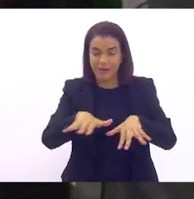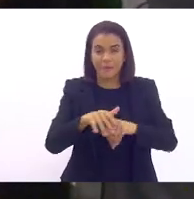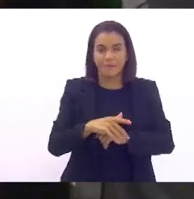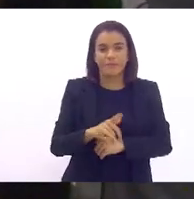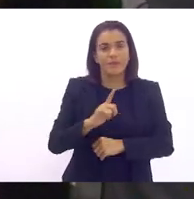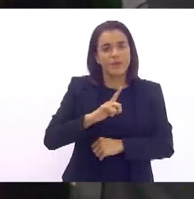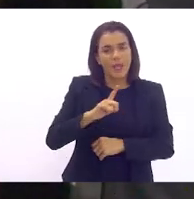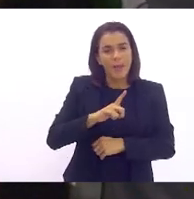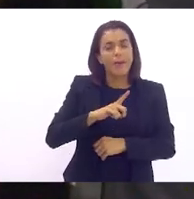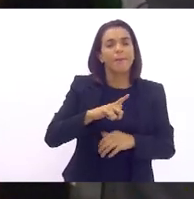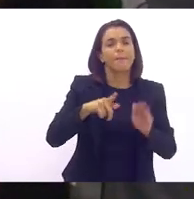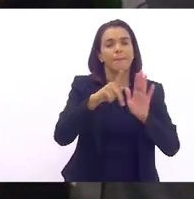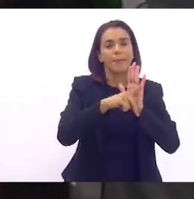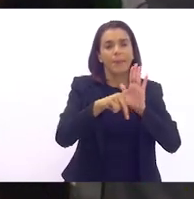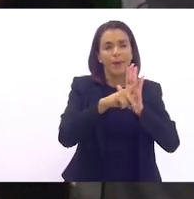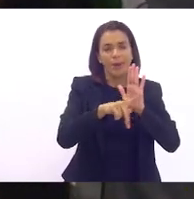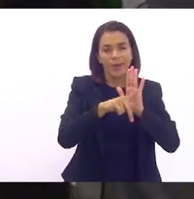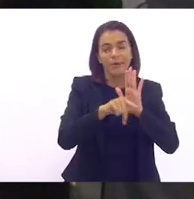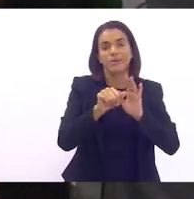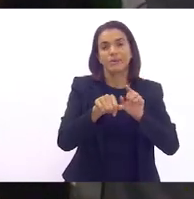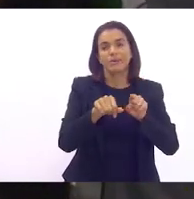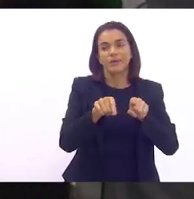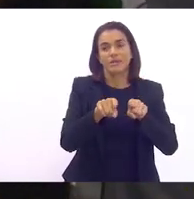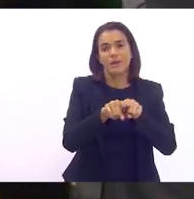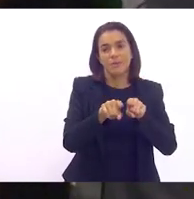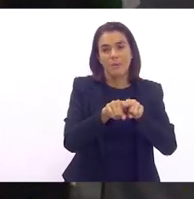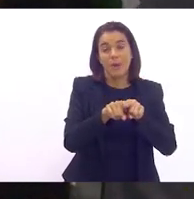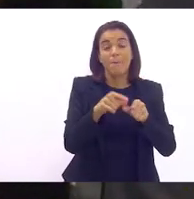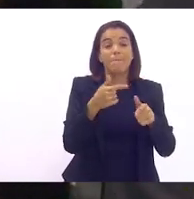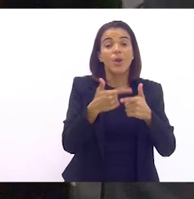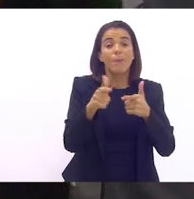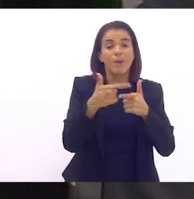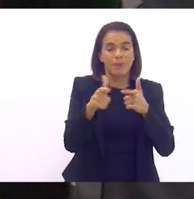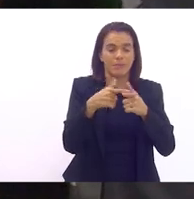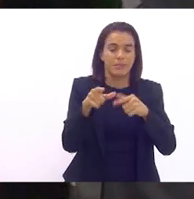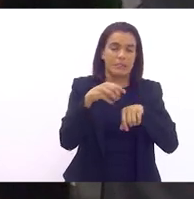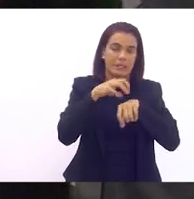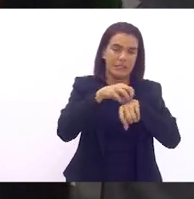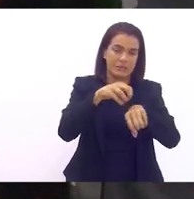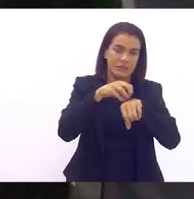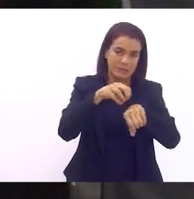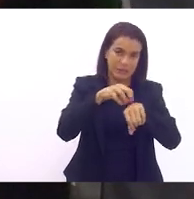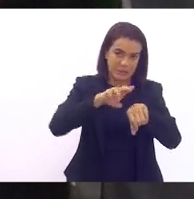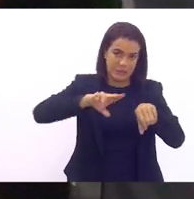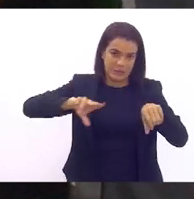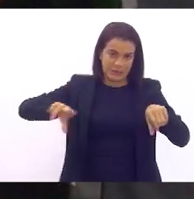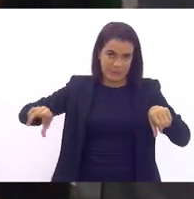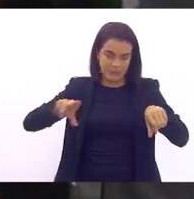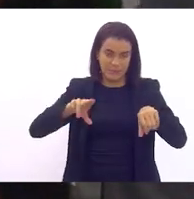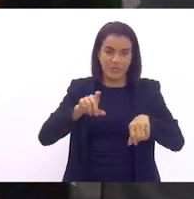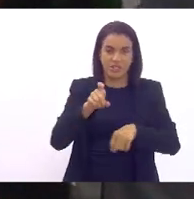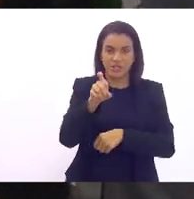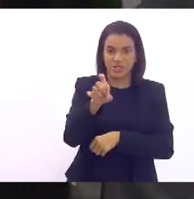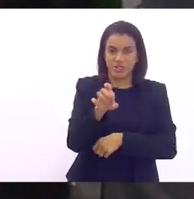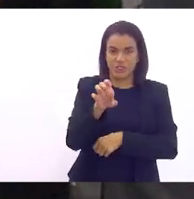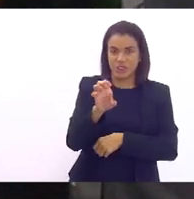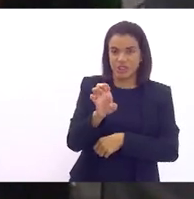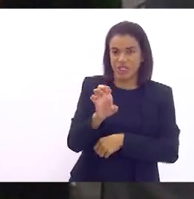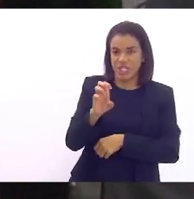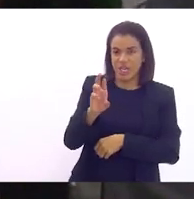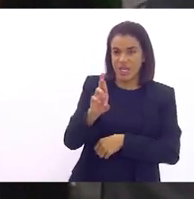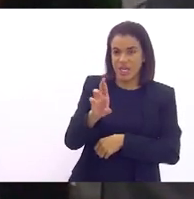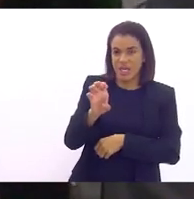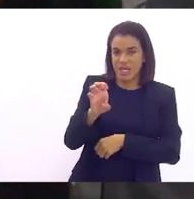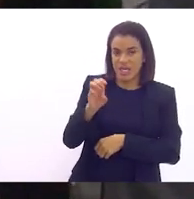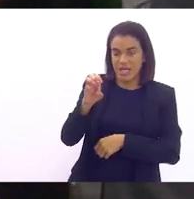alguns problemas de transporte num distrito industrial tá lá em em Xerém